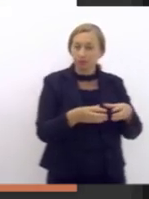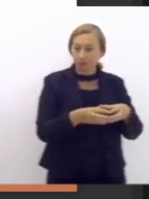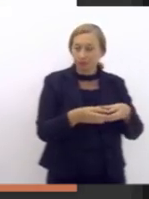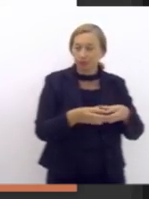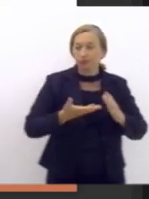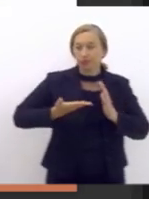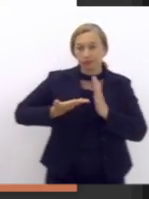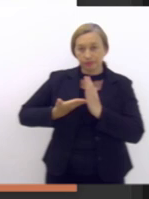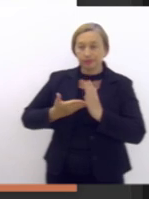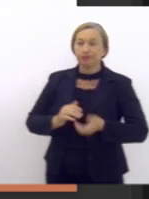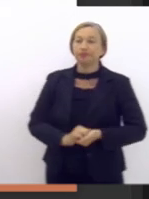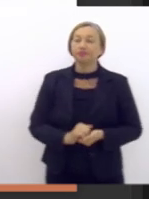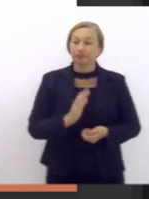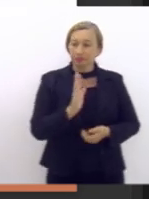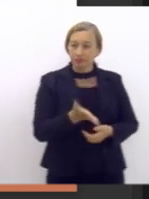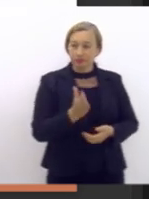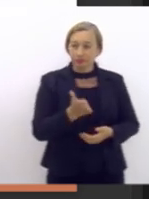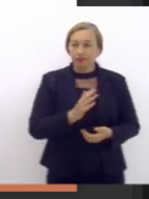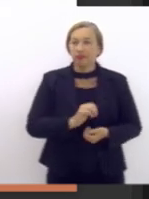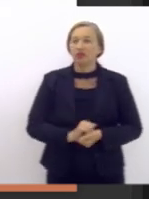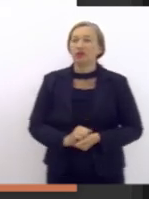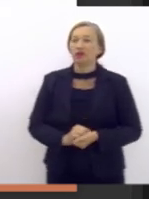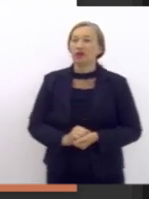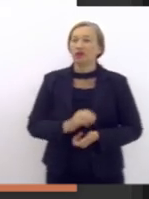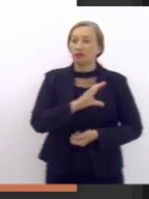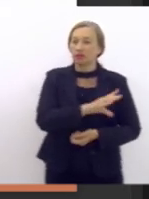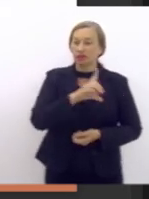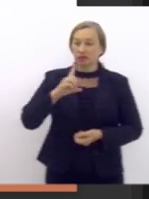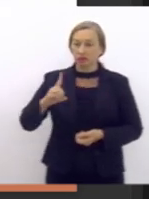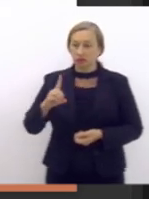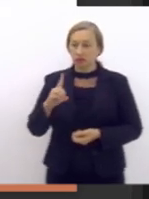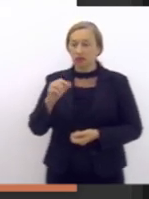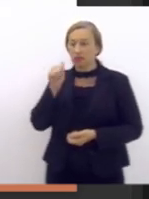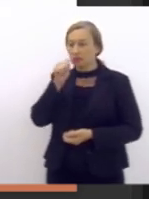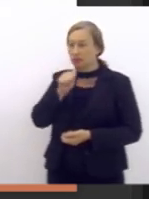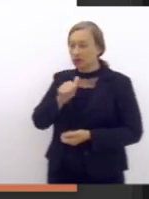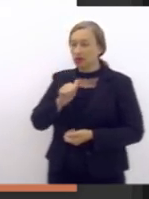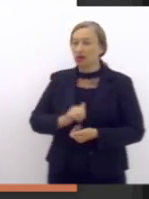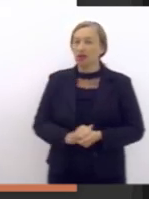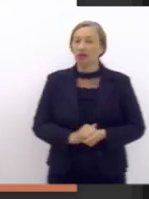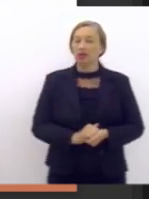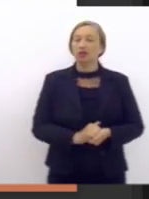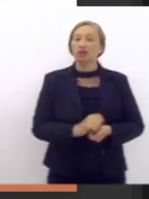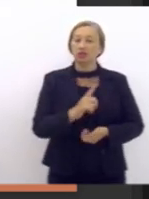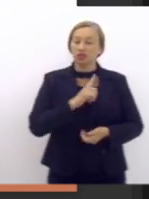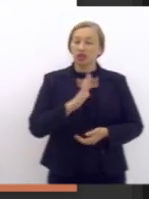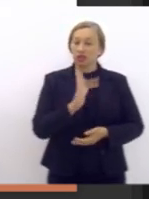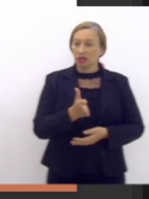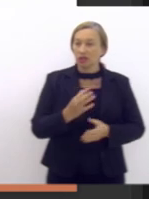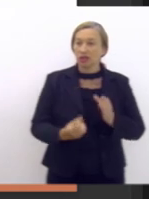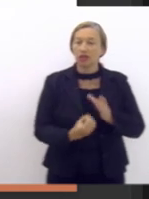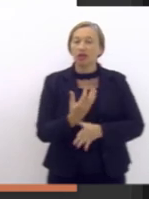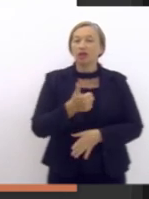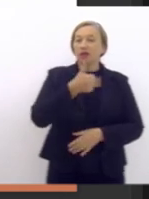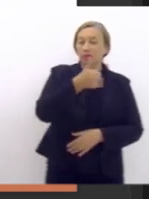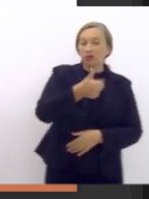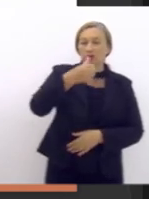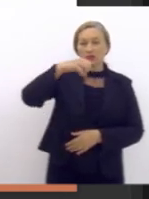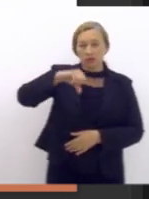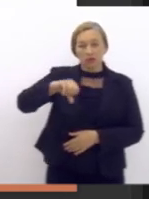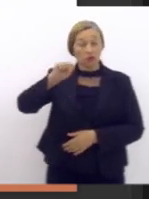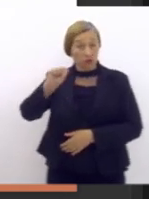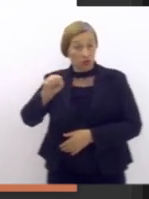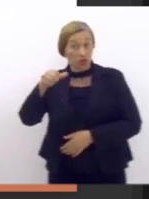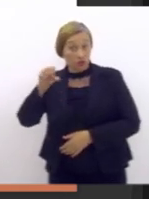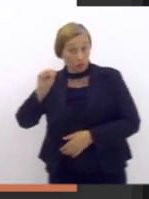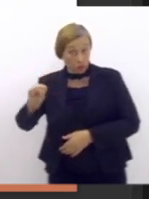Deputados. Já a coordenadora da bancada feminina, ela é uma figura que existe desde a Constituinte de 1988, então